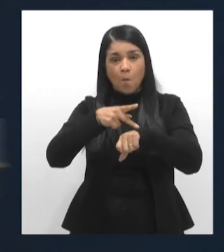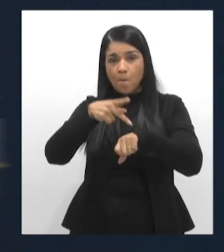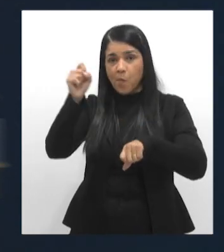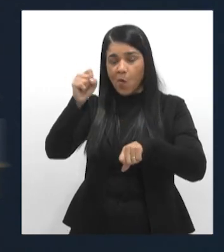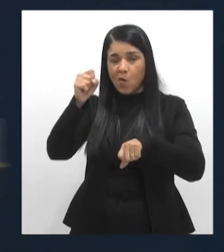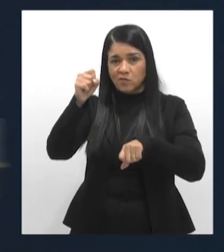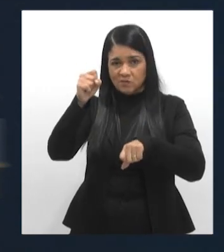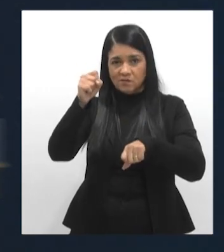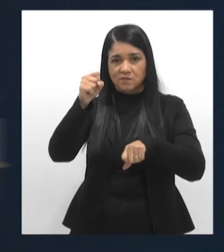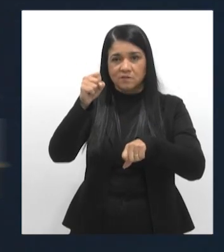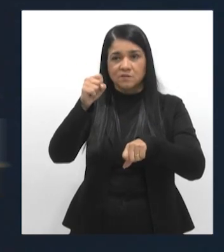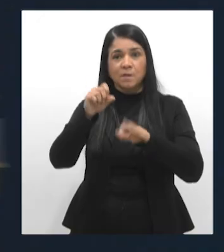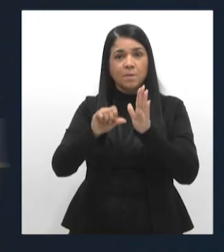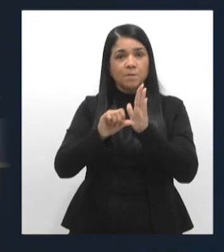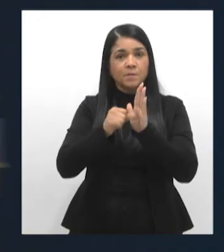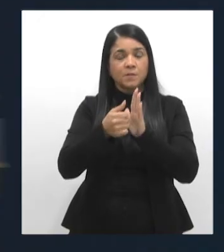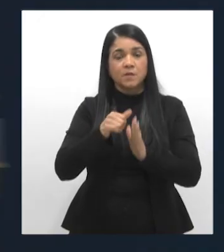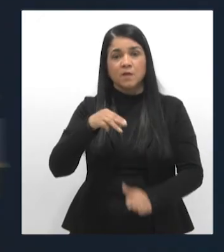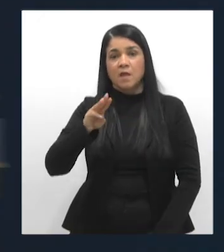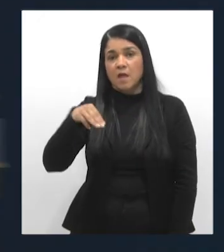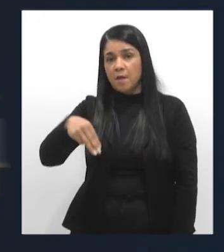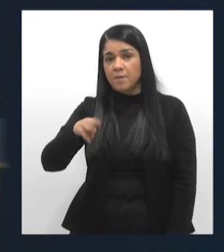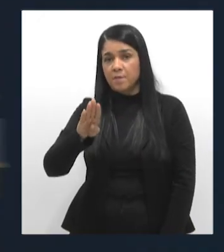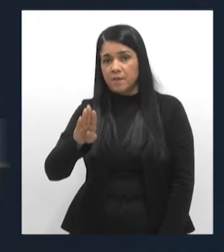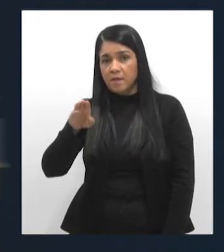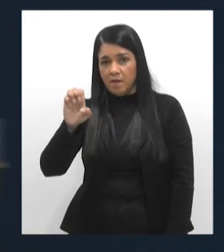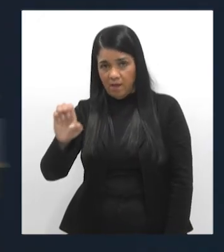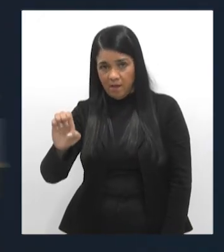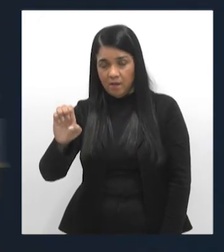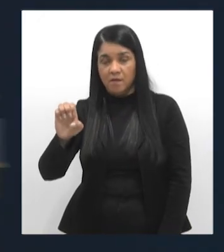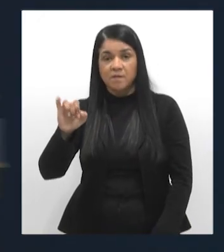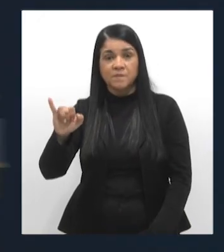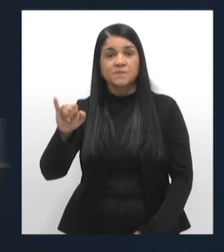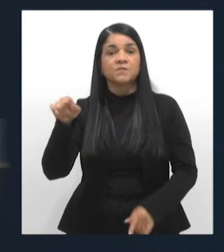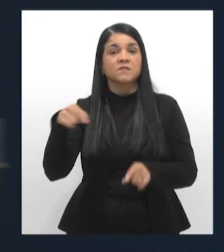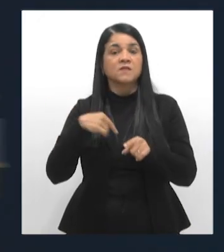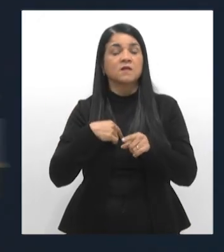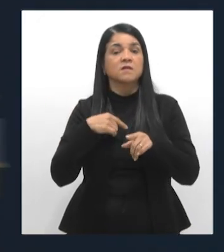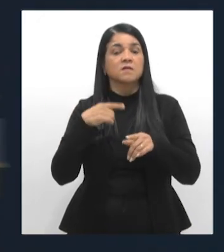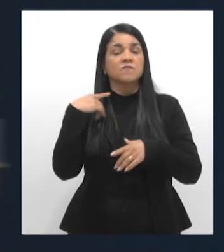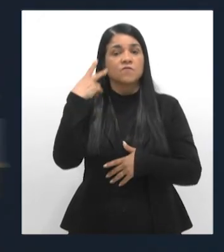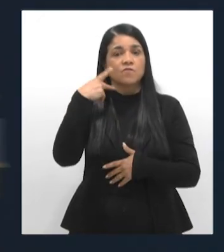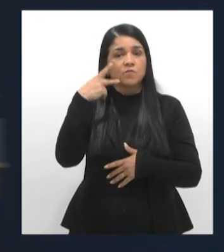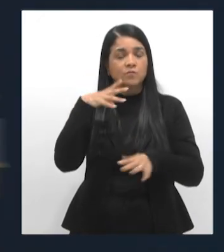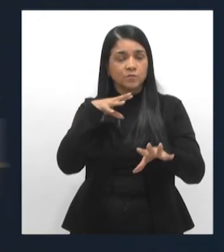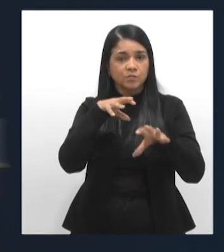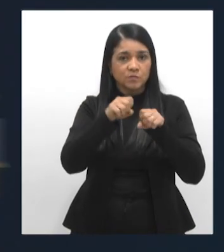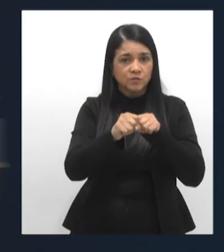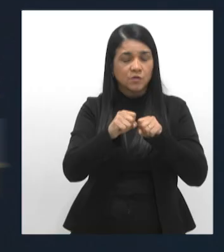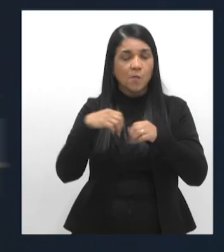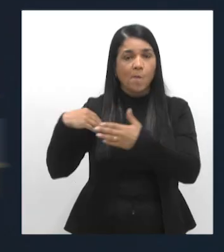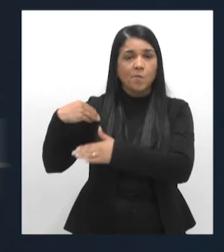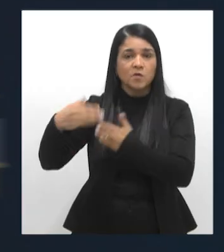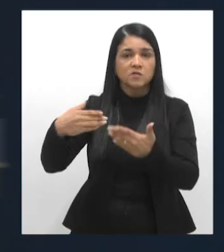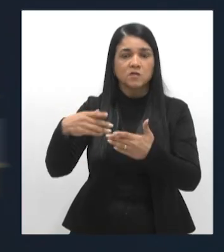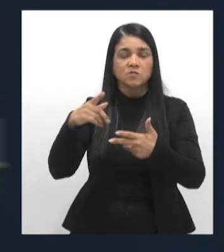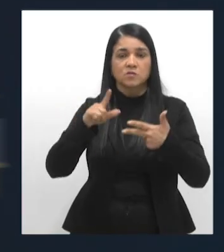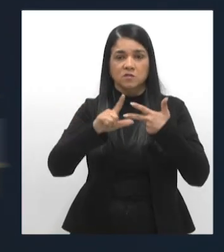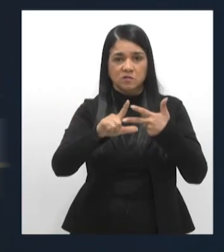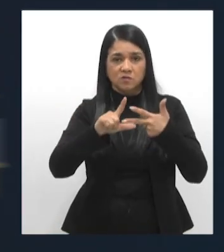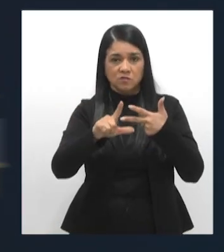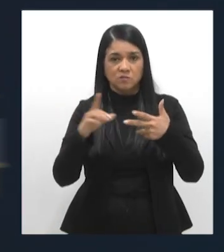pós-graduação com o primeiro MBA em Formação Política e Processo Legislativo, em parceria